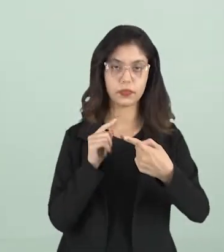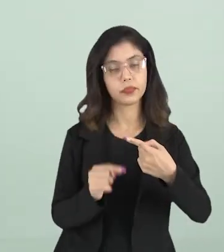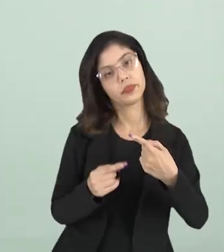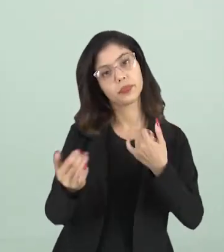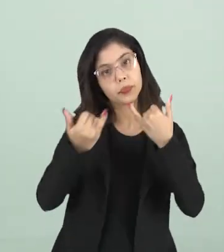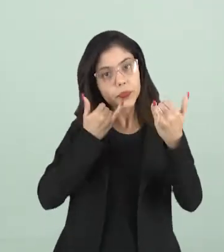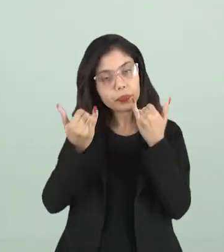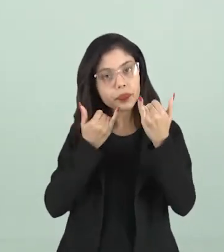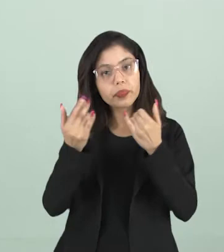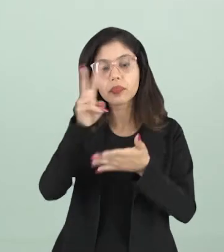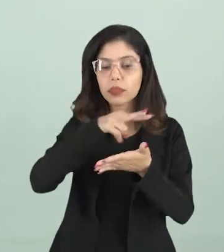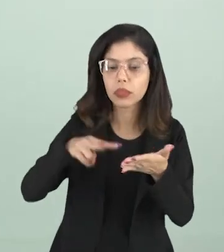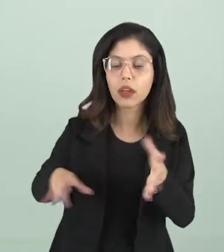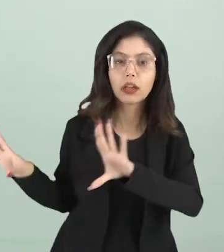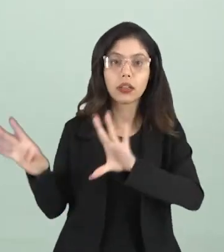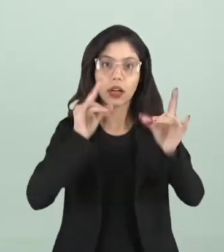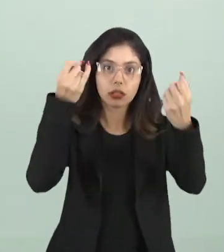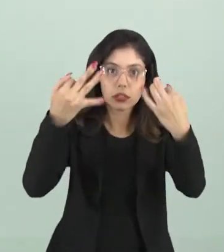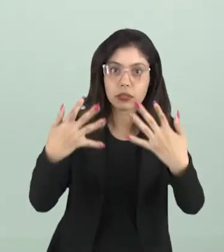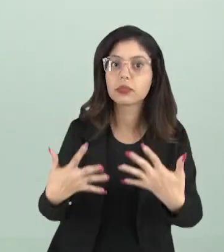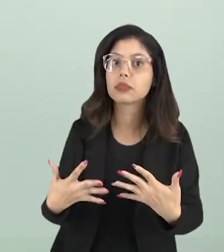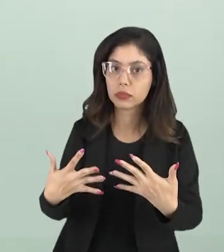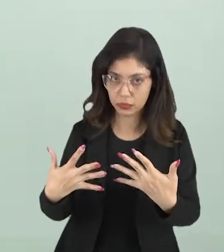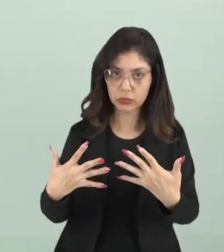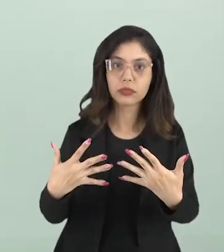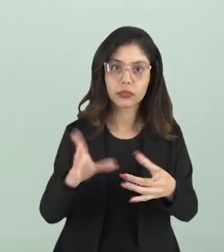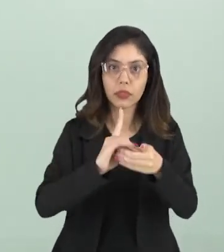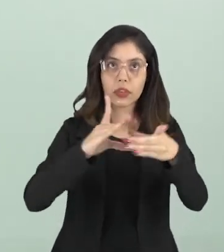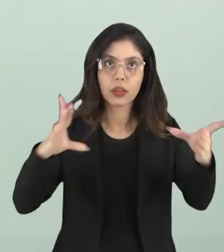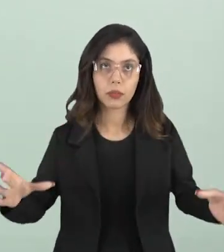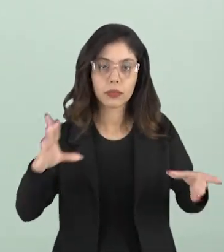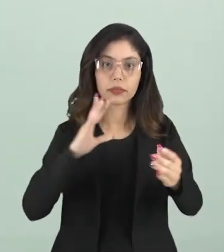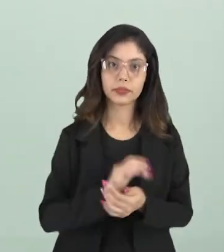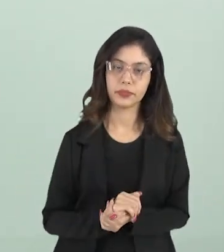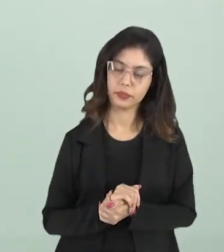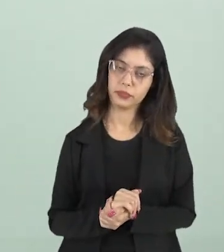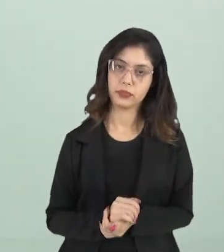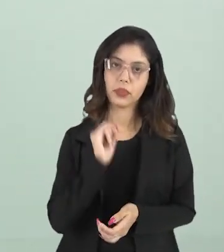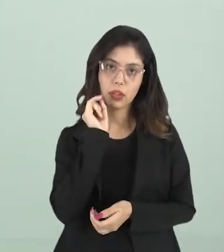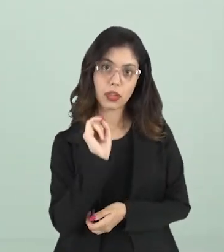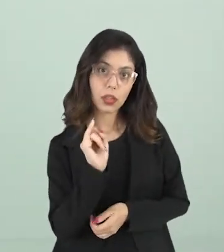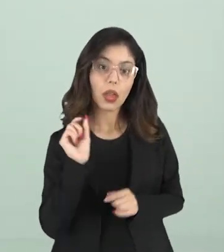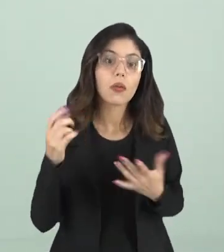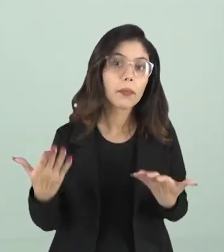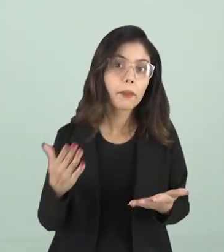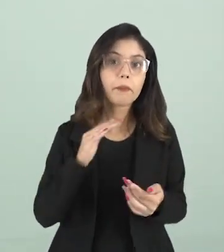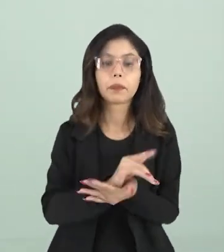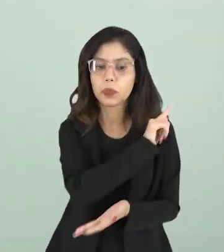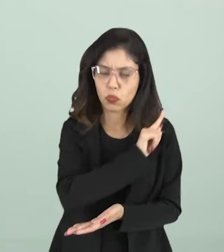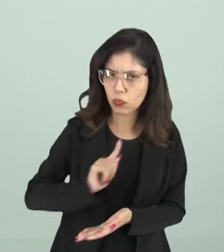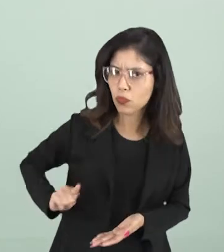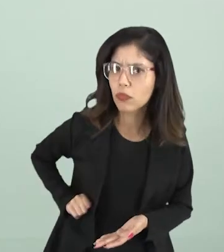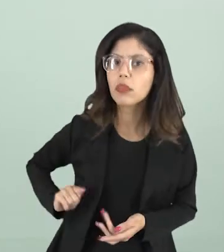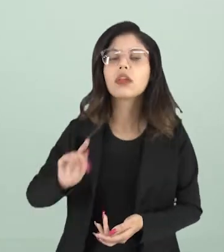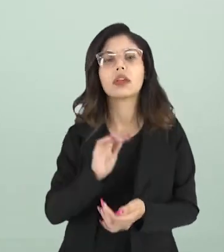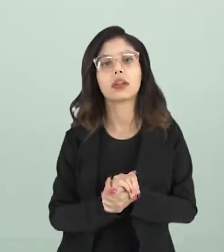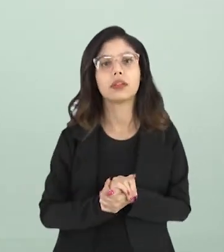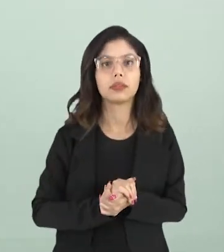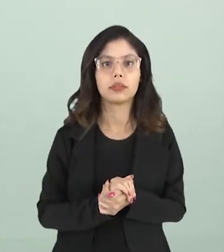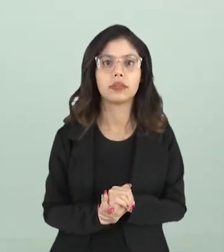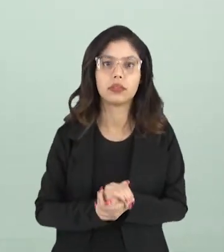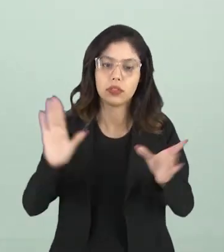a informação lida trata a respeito da democracia, que é uma forma de governo que ela